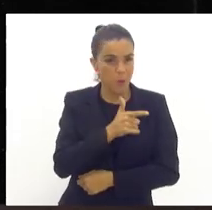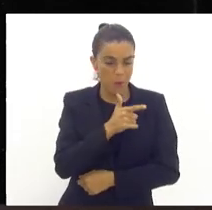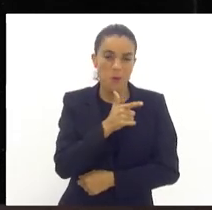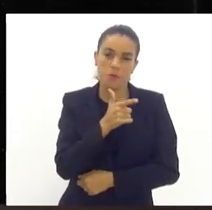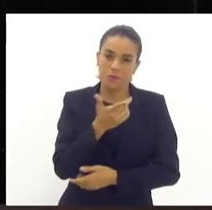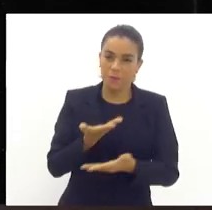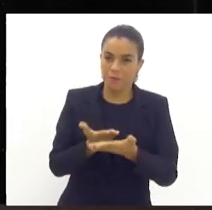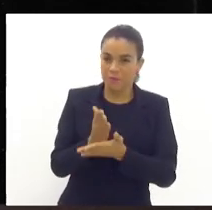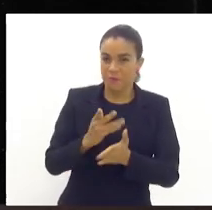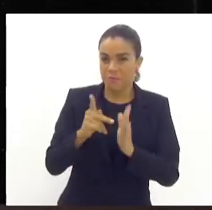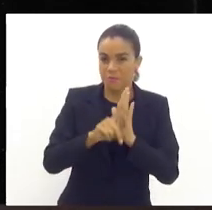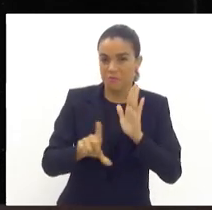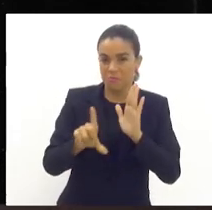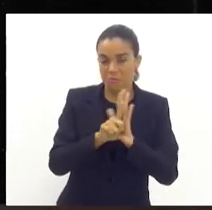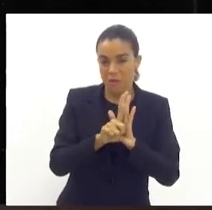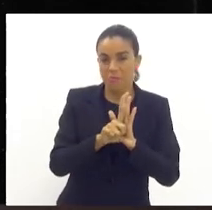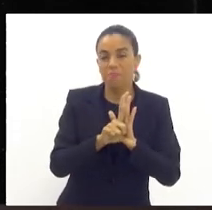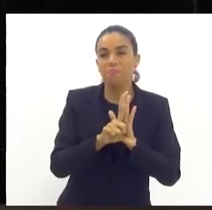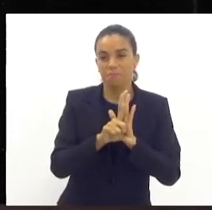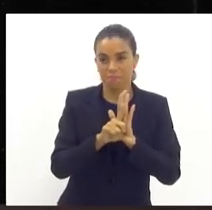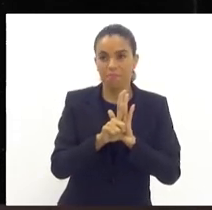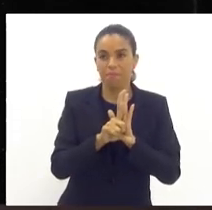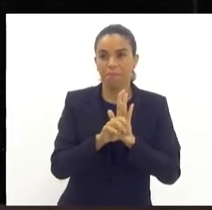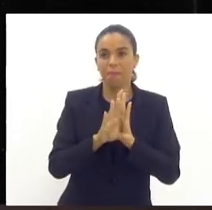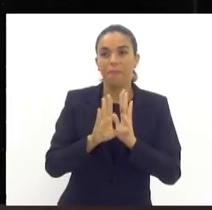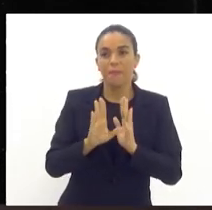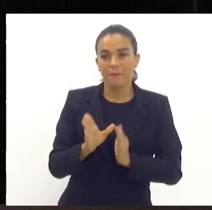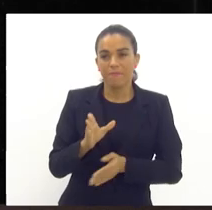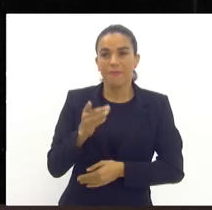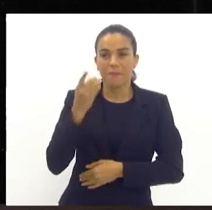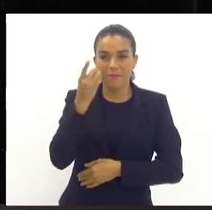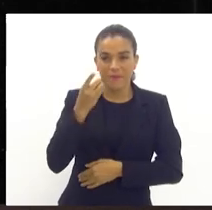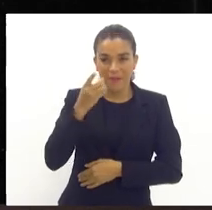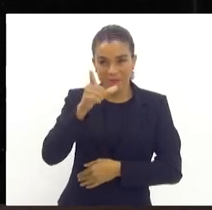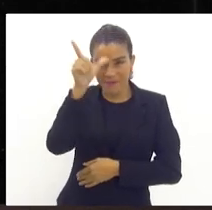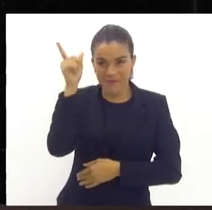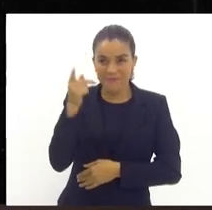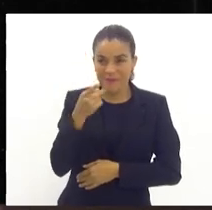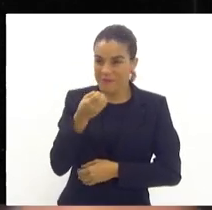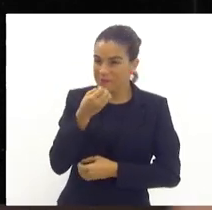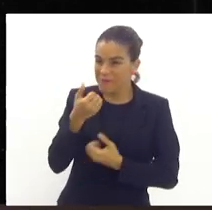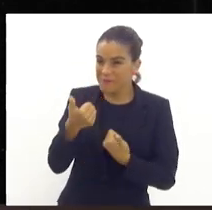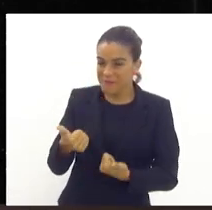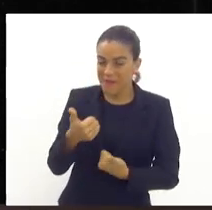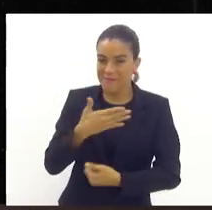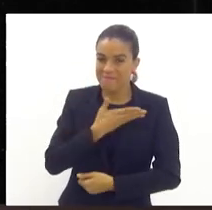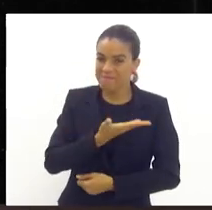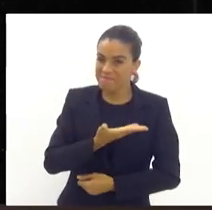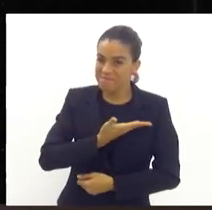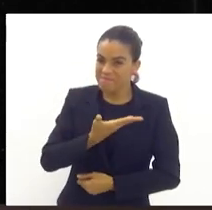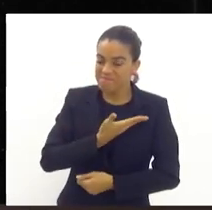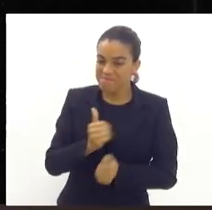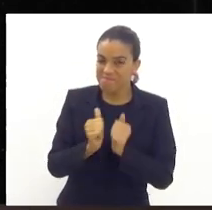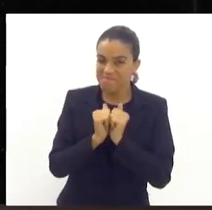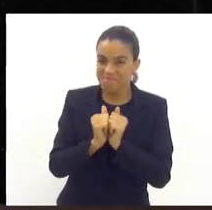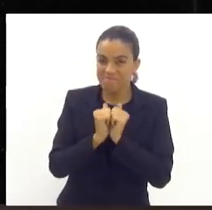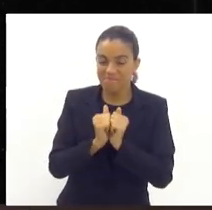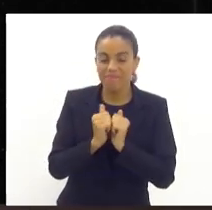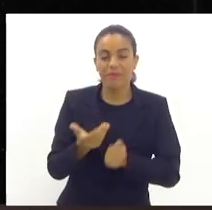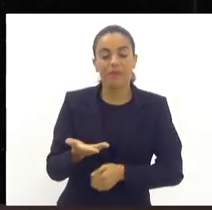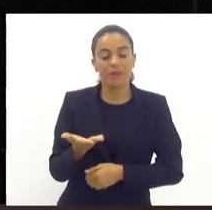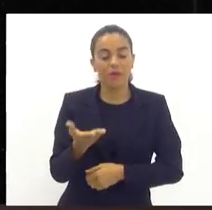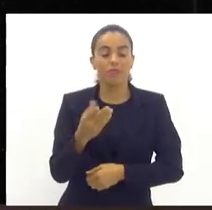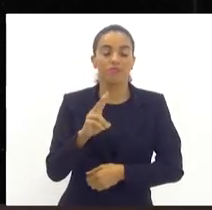fosse aprovado, não tive êxito. Boa tarde, nobre deputado Luiz Paulo. Tudo bem com Vossa Excelência? Meu grande parceiro. Não consegui êxito,